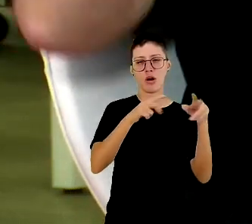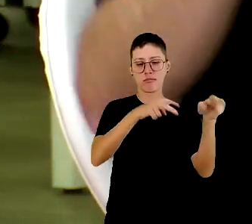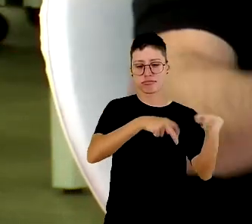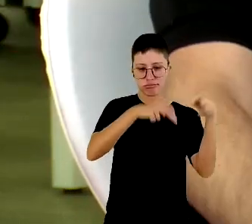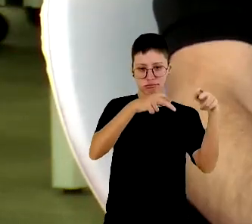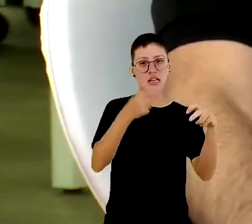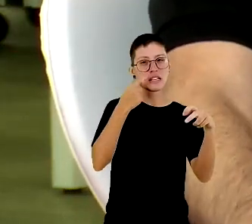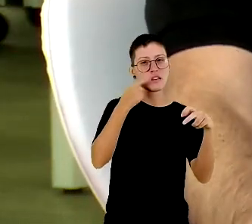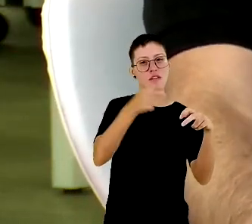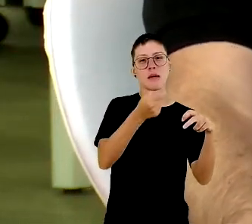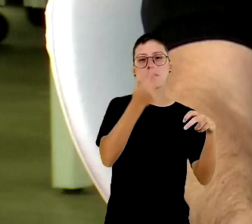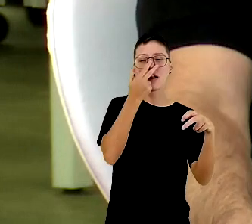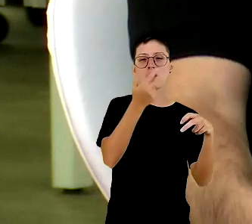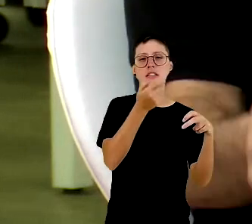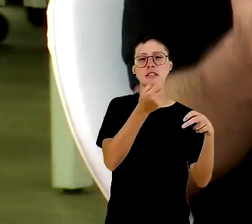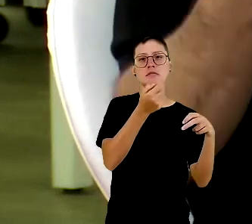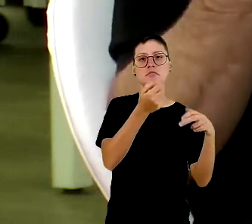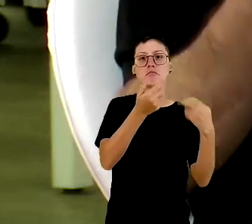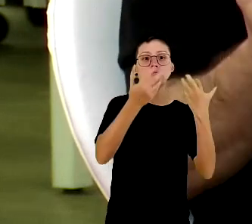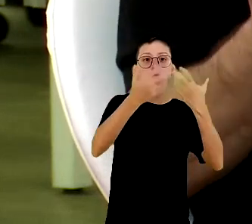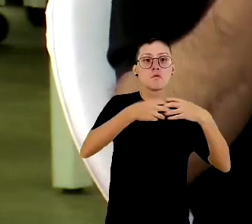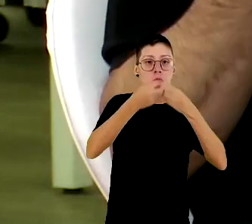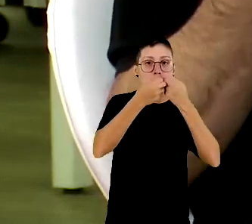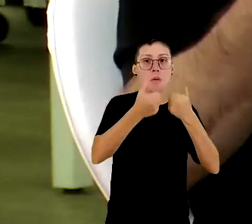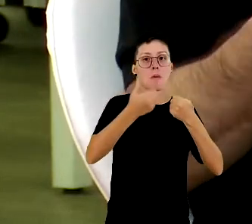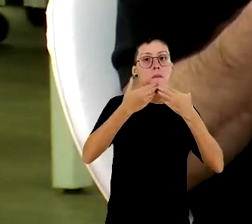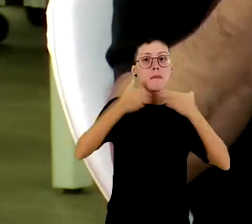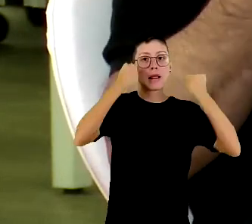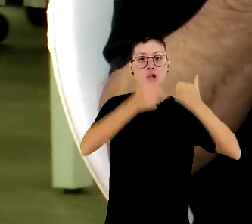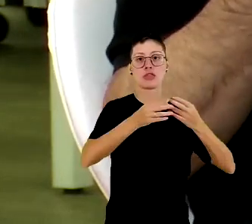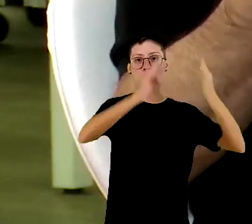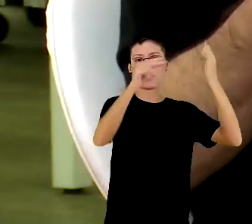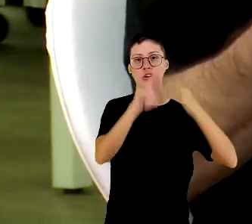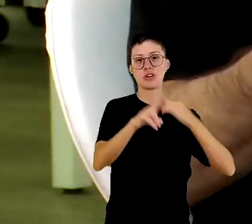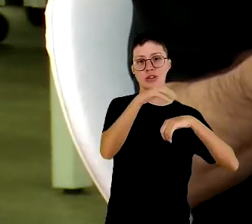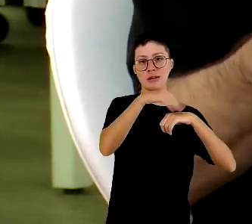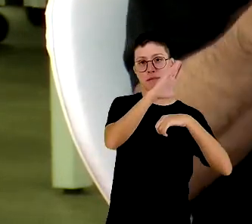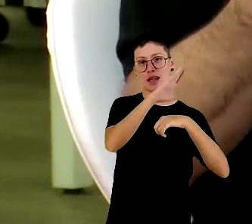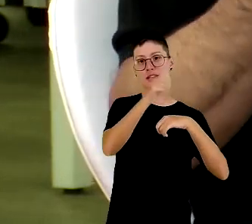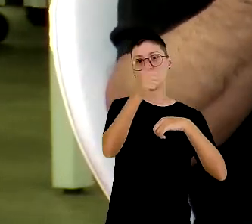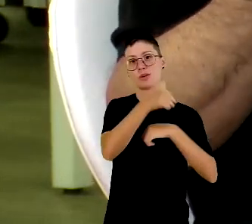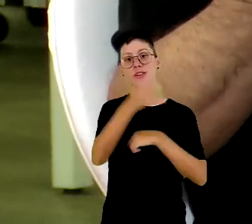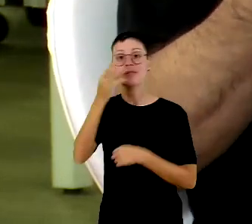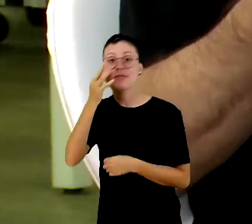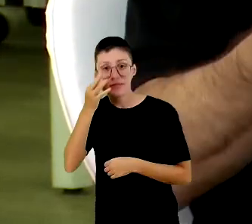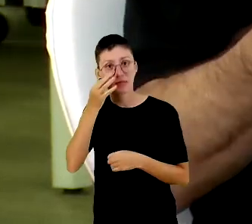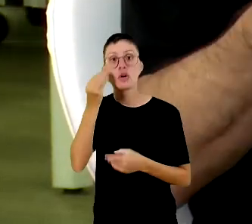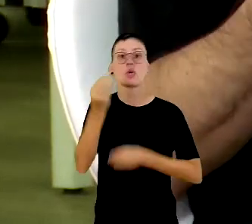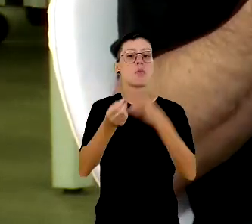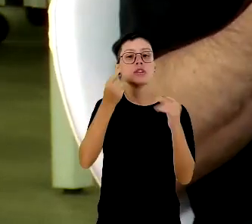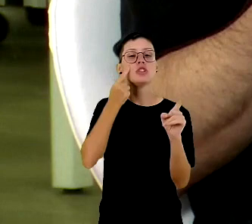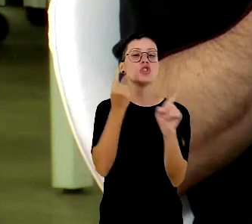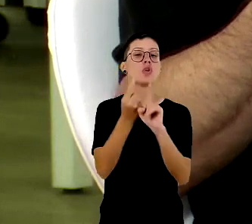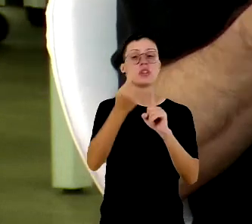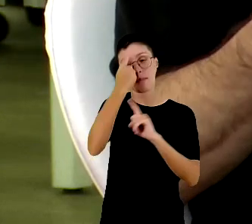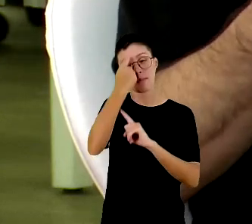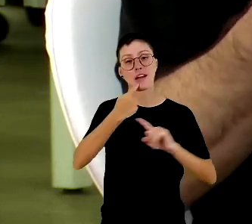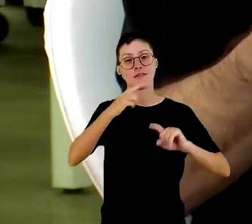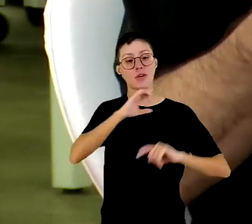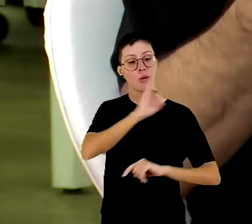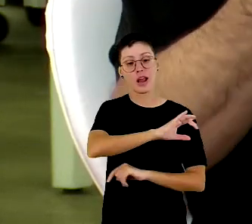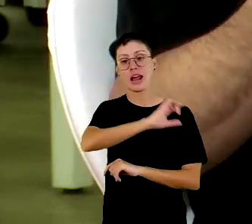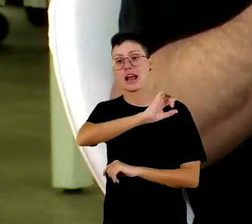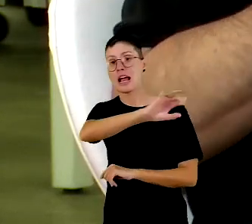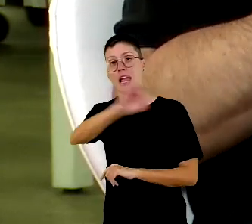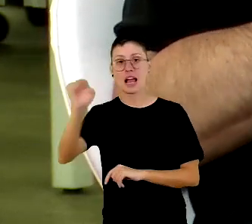super fluindo bem. Então, como é que a gente acha também os pontos de contato e os canais de acordo com